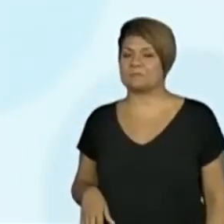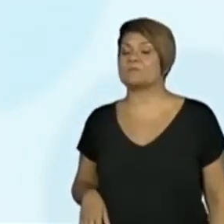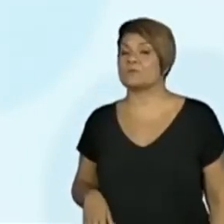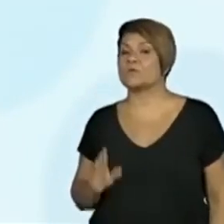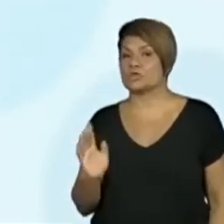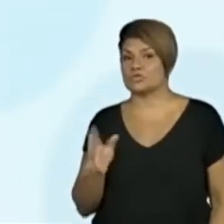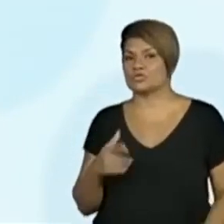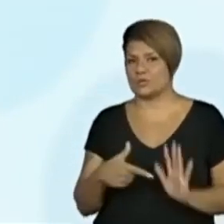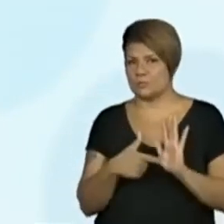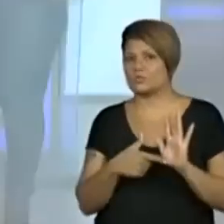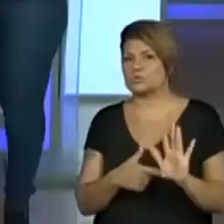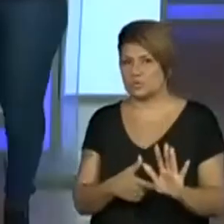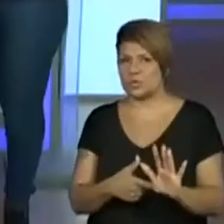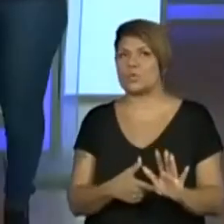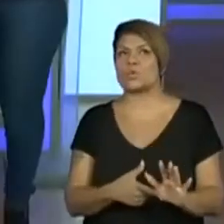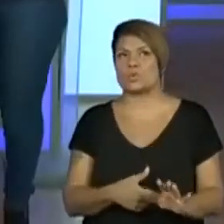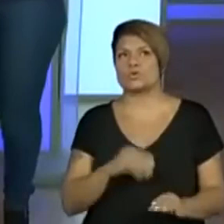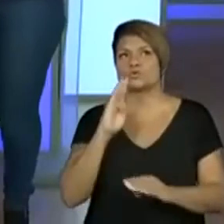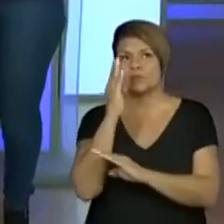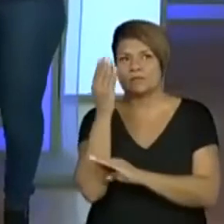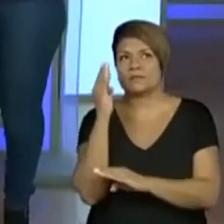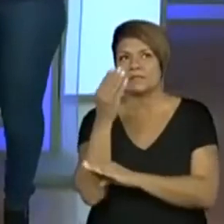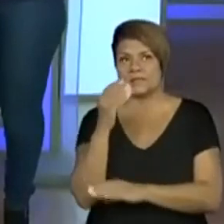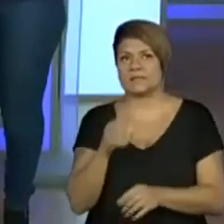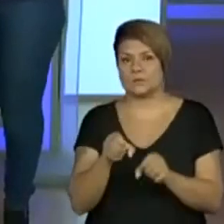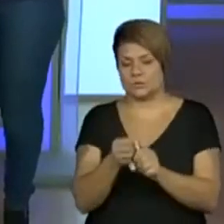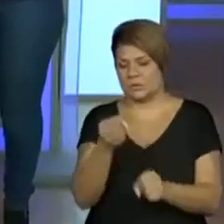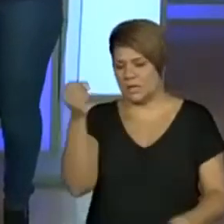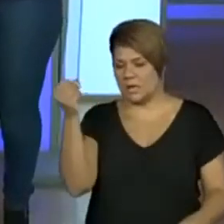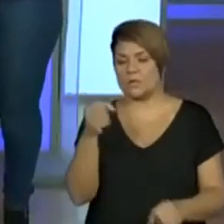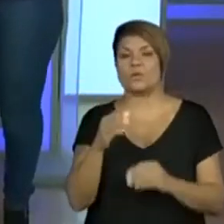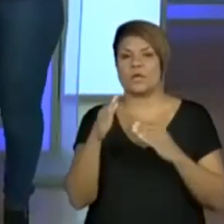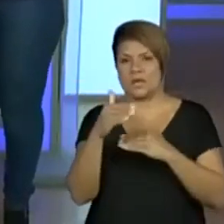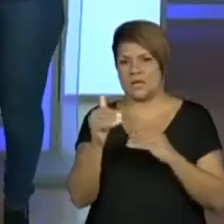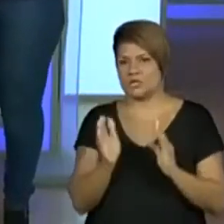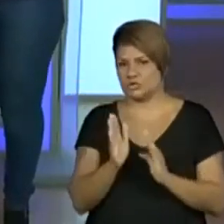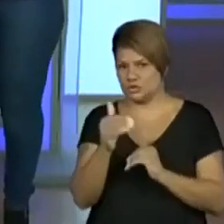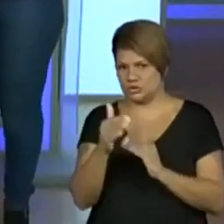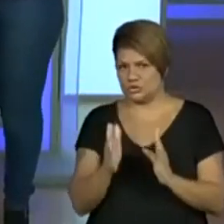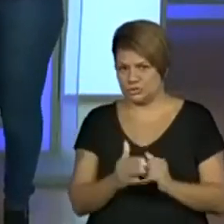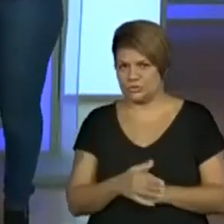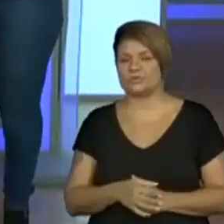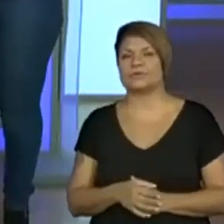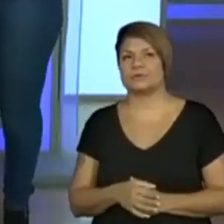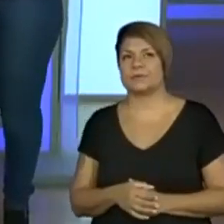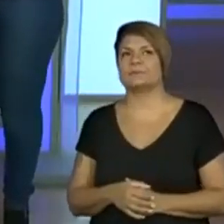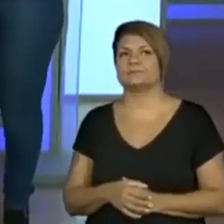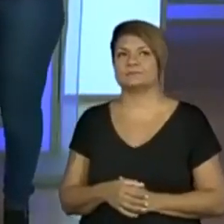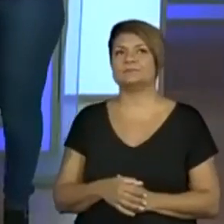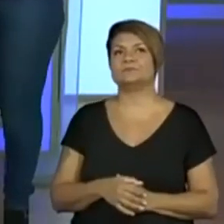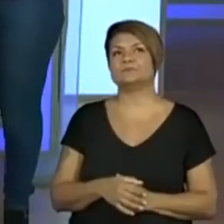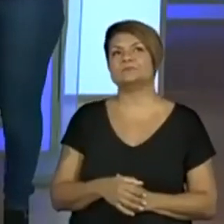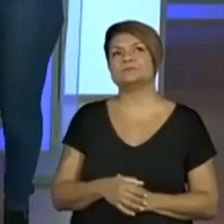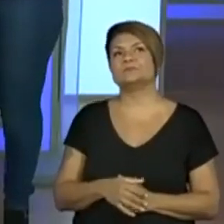a gente mostrou aqui né o taco de madeira com e aquela caixinha ali né que tem as folhinhas de madeira para produzir